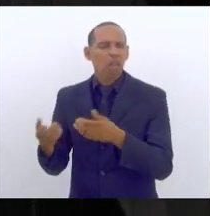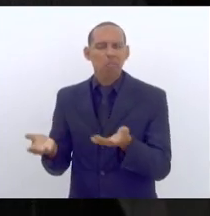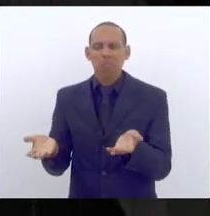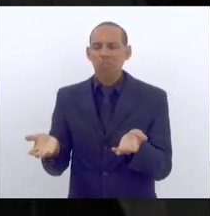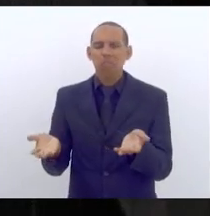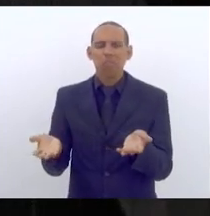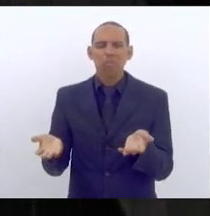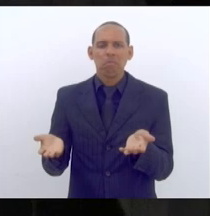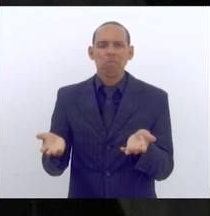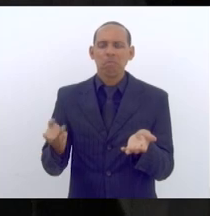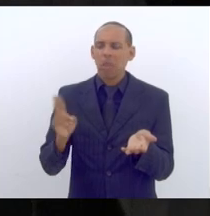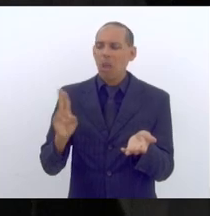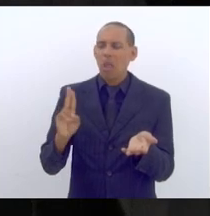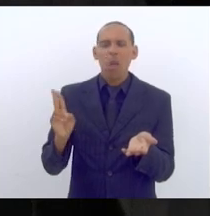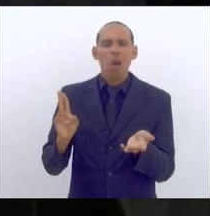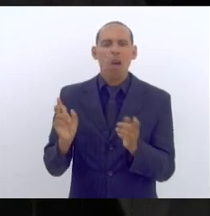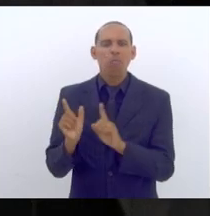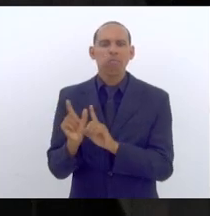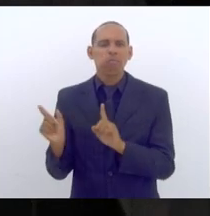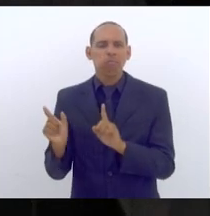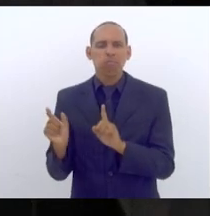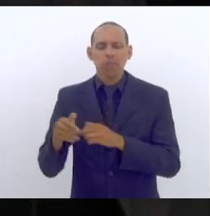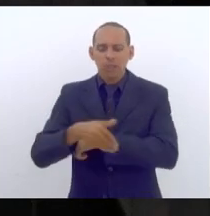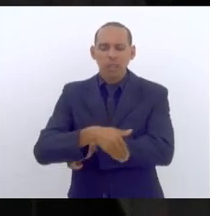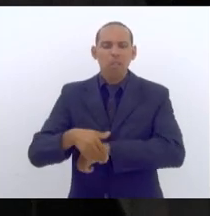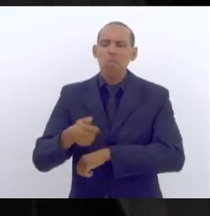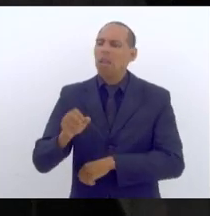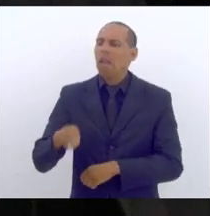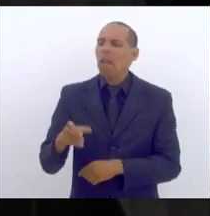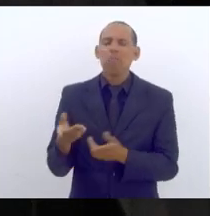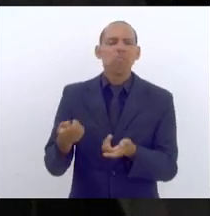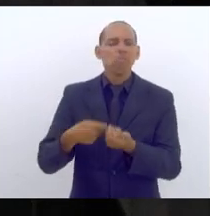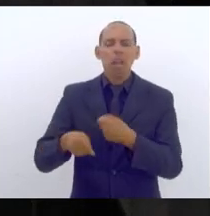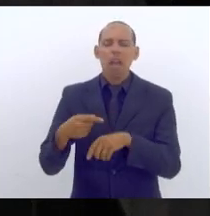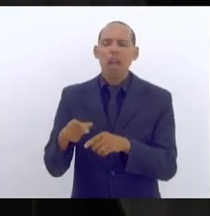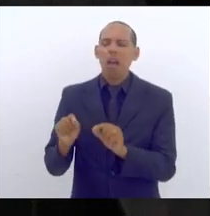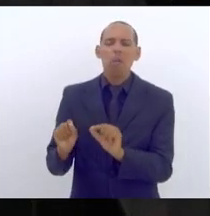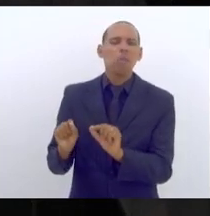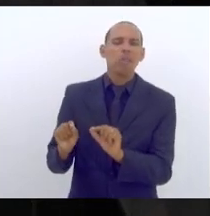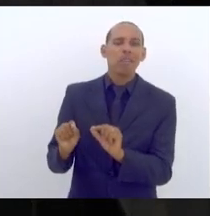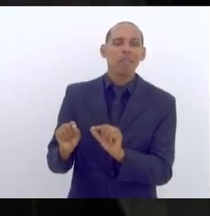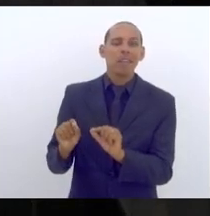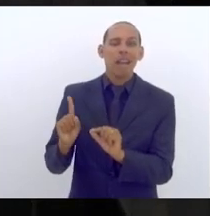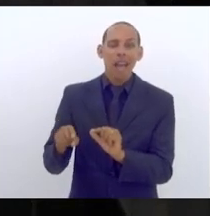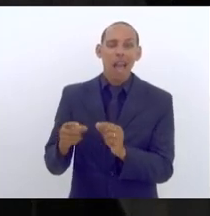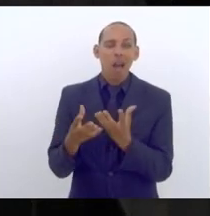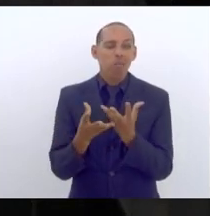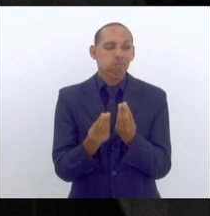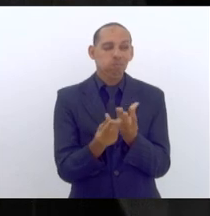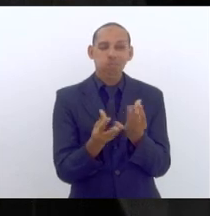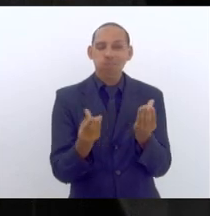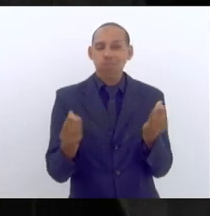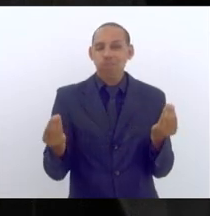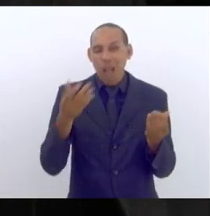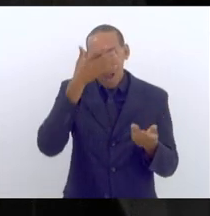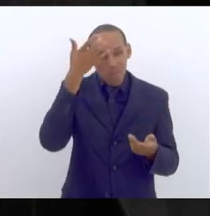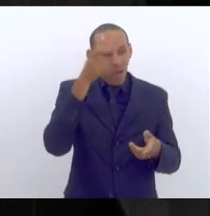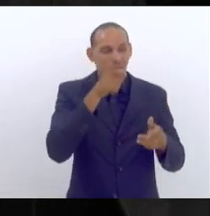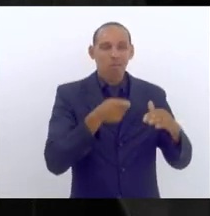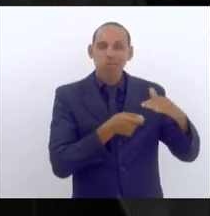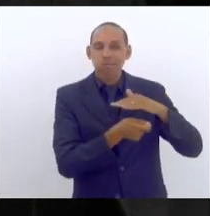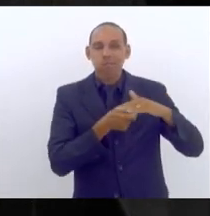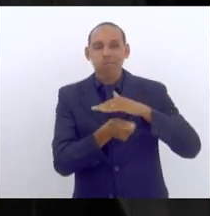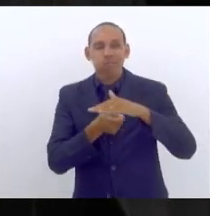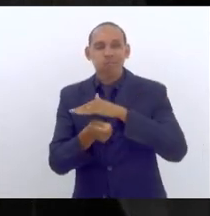nome e sobrenome e endereço o mercado é uma miríade de investidores